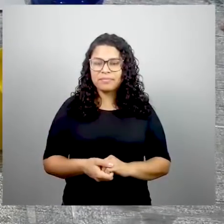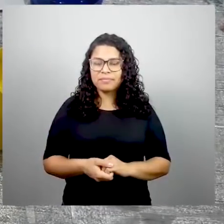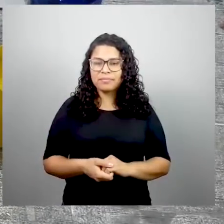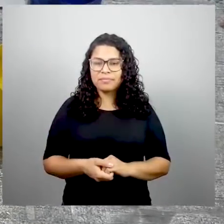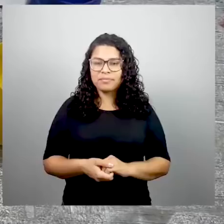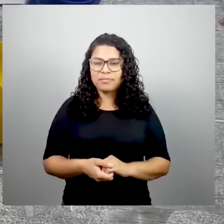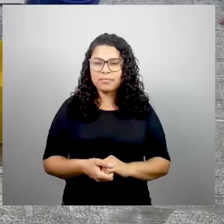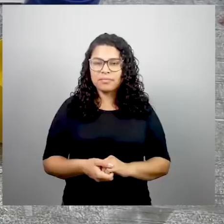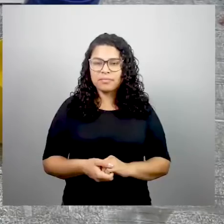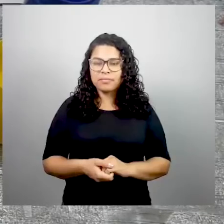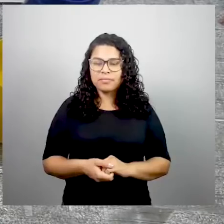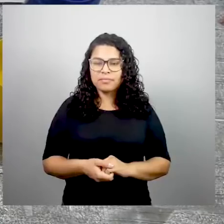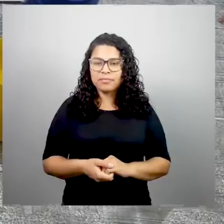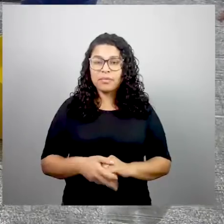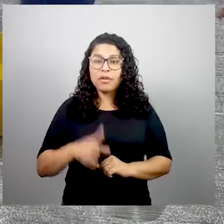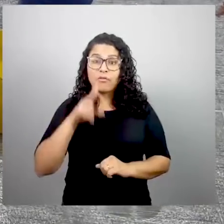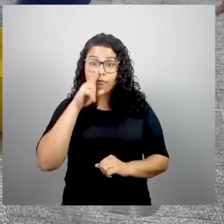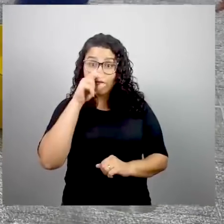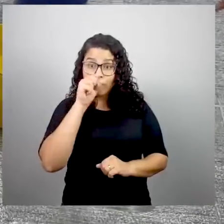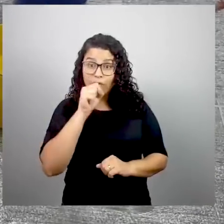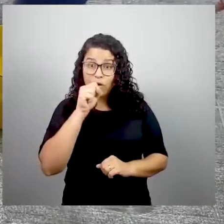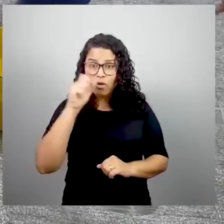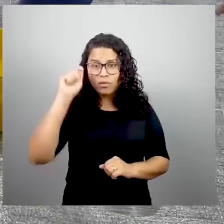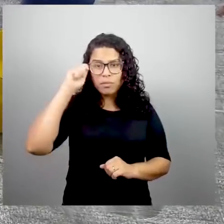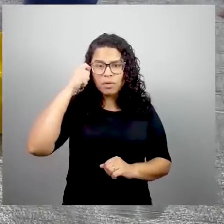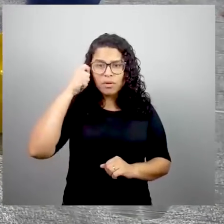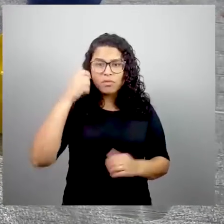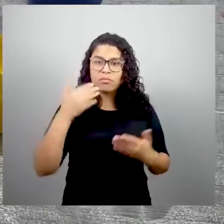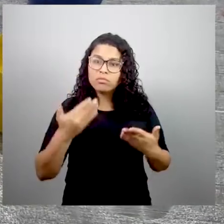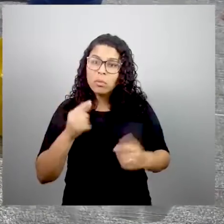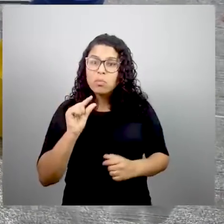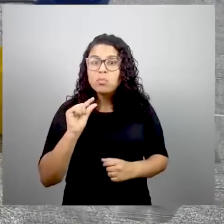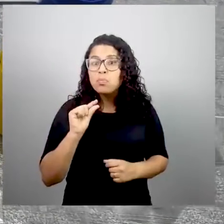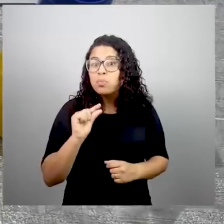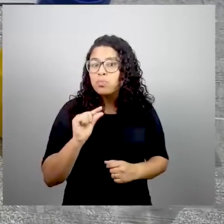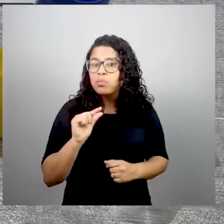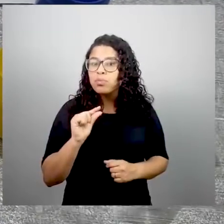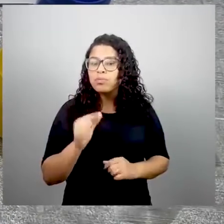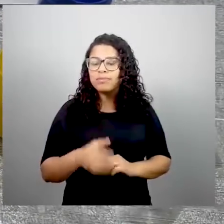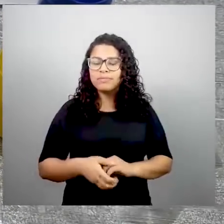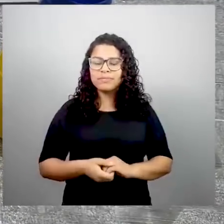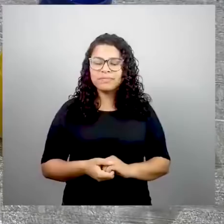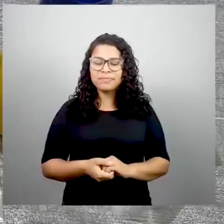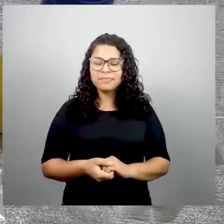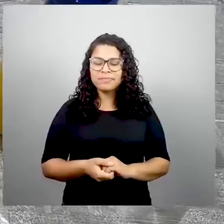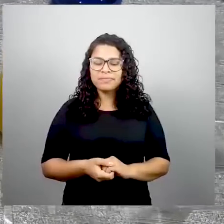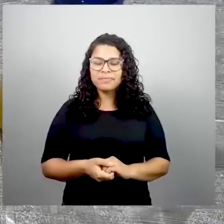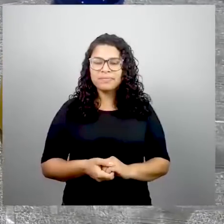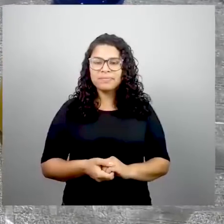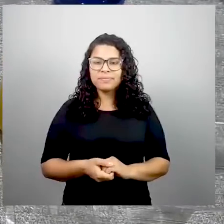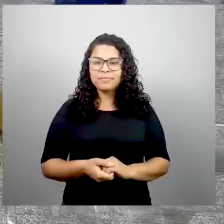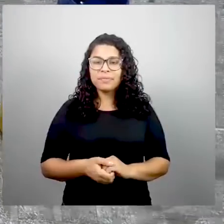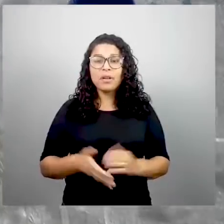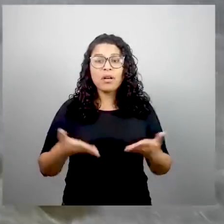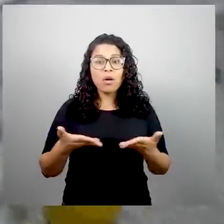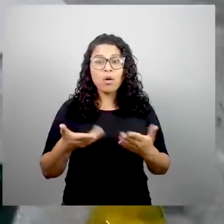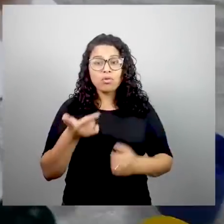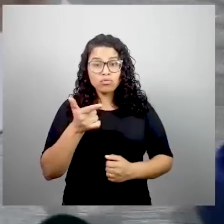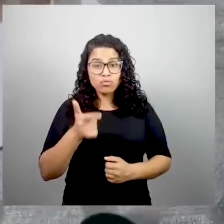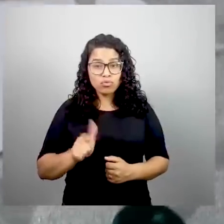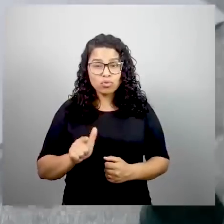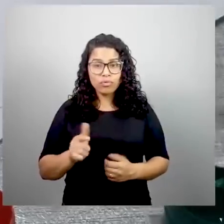Preta sempre a gente coloca menos, que ela é muito forte, tá bom? Então um pouquinho da preta. Aí pega essa folha aqui,